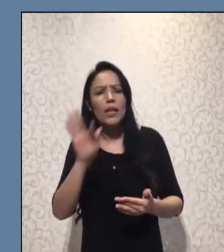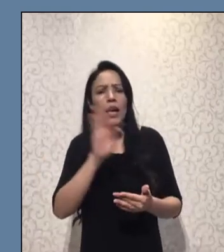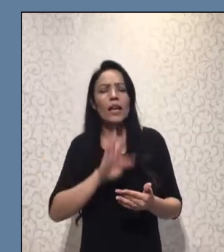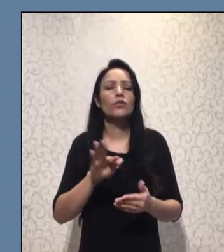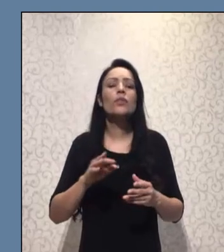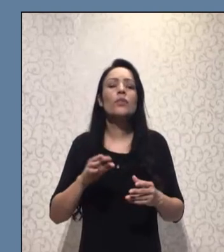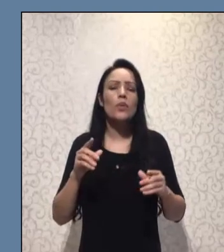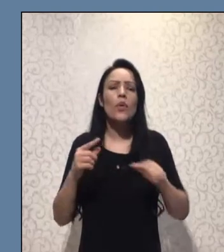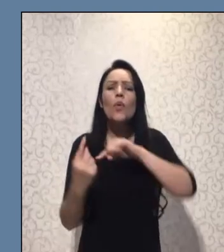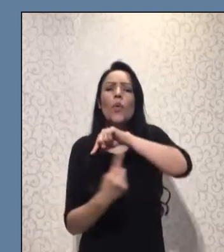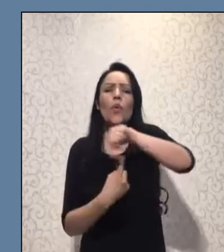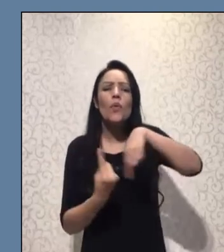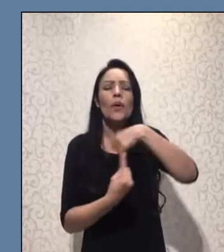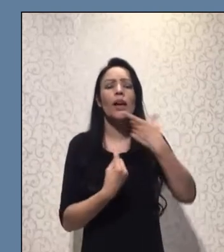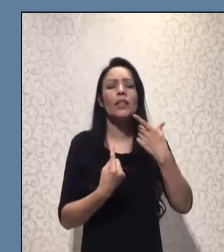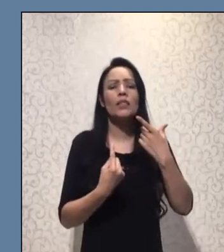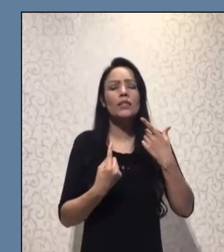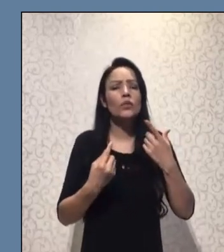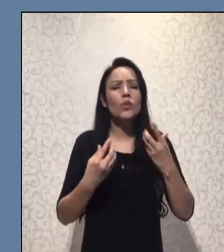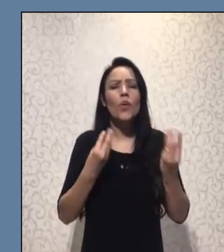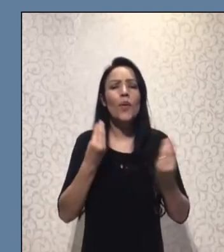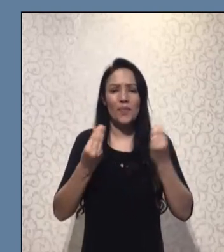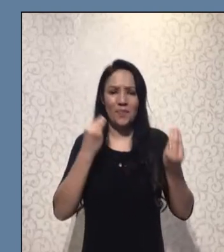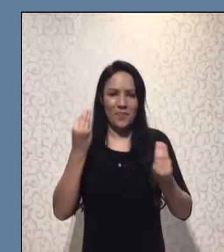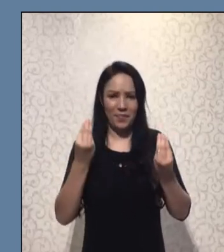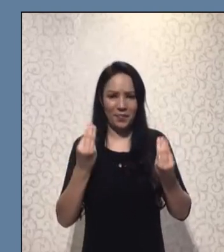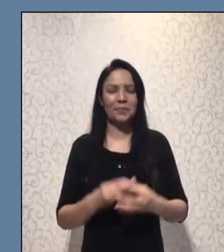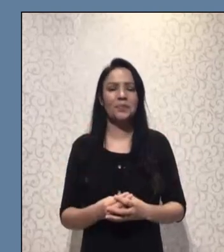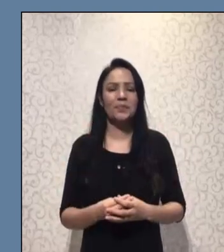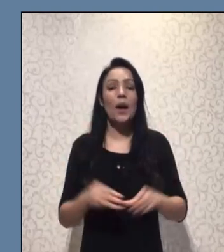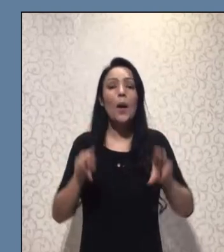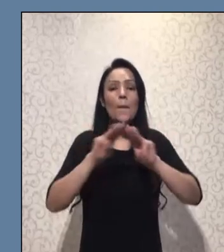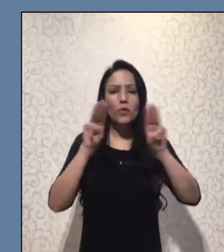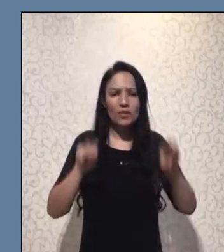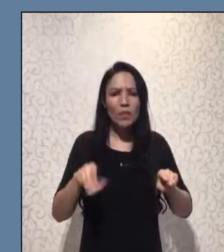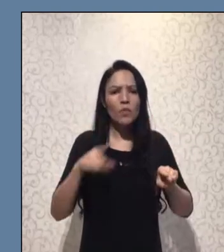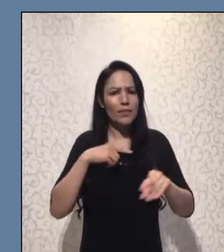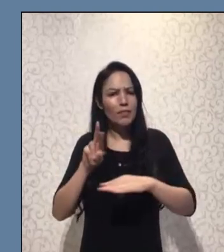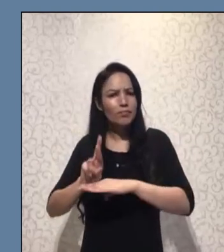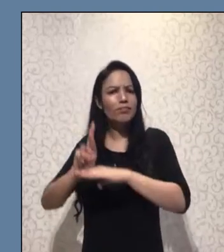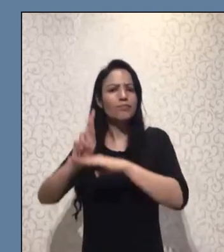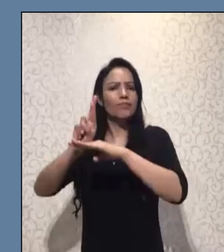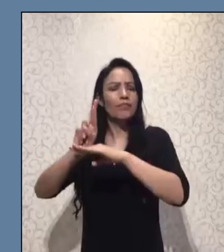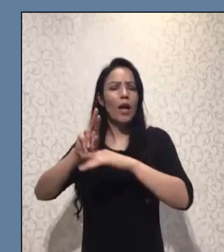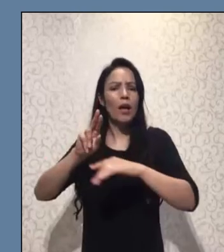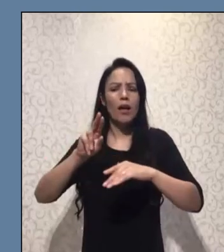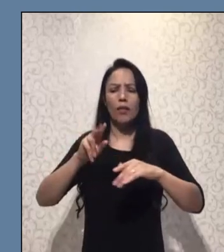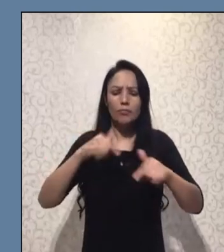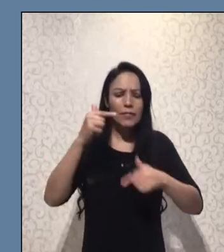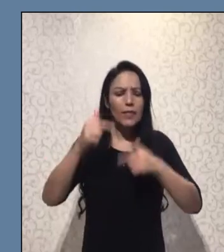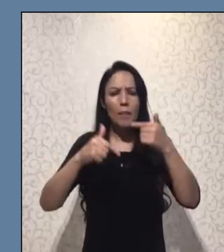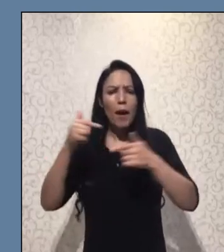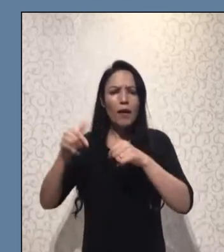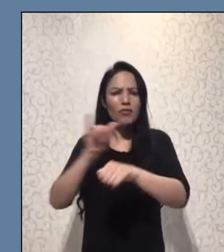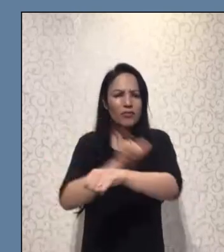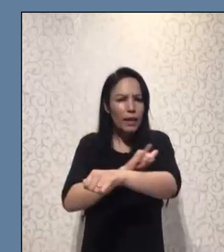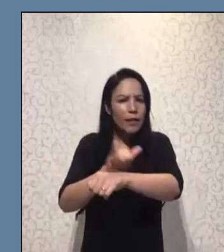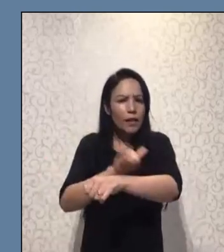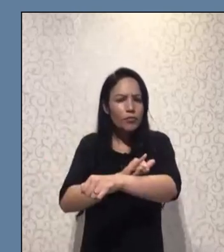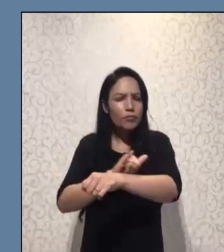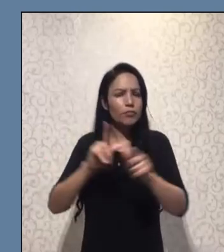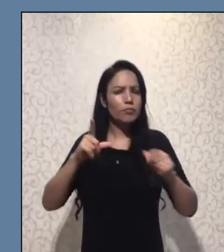esses dois universos e como o museu tem um papel estratégico nesse caminho? Essa é a provocação, a pergunta da